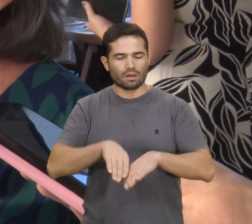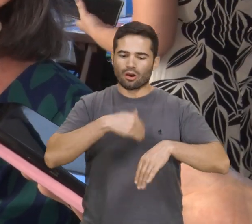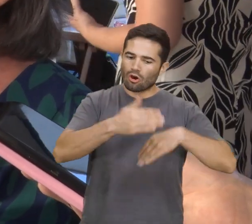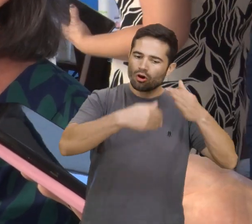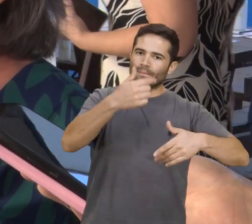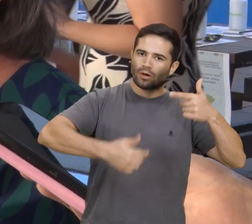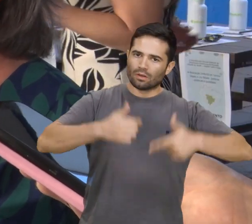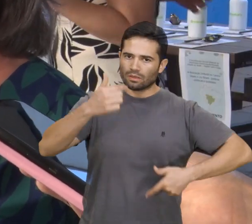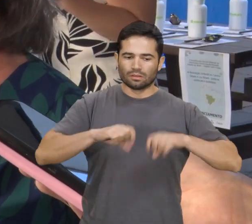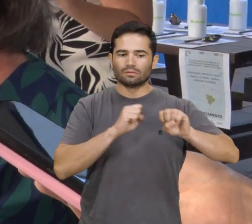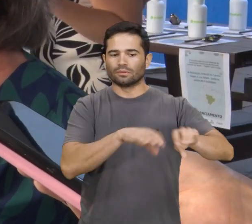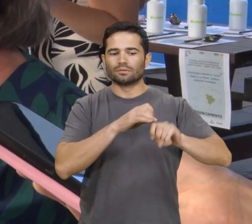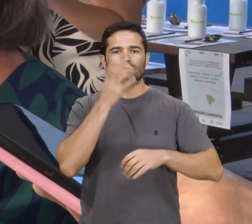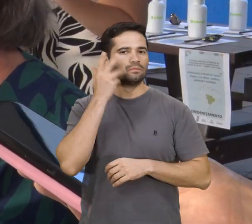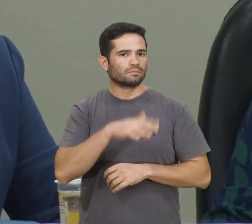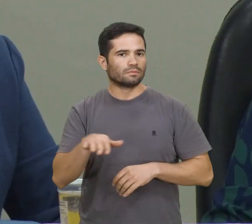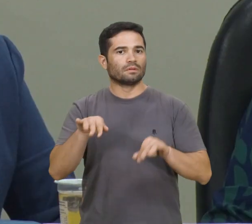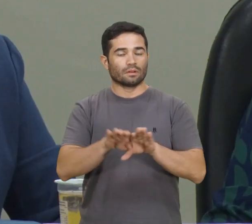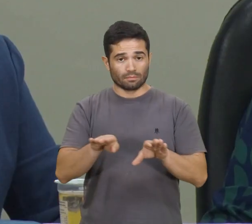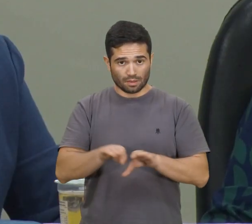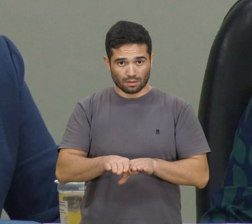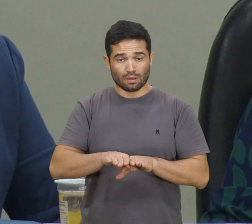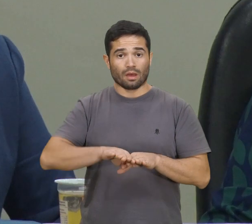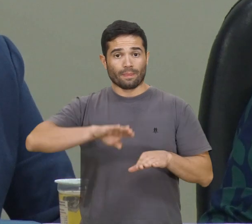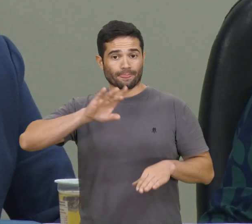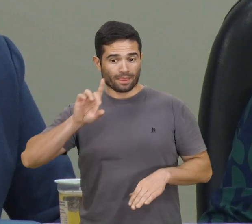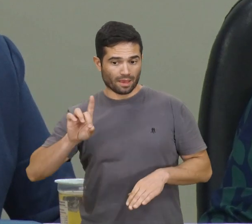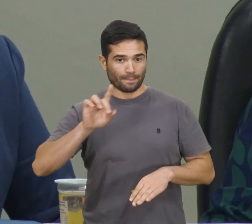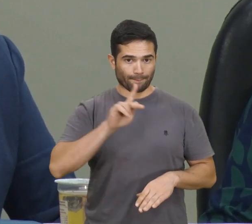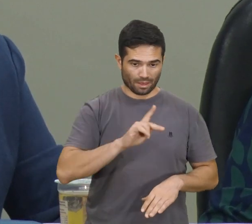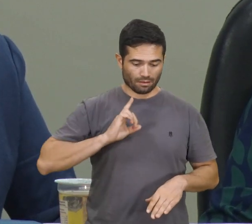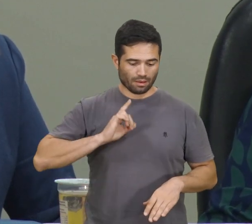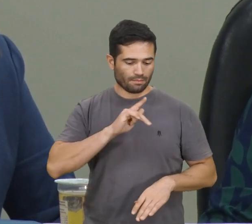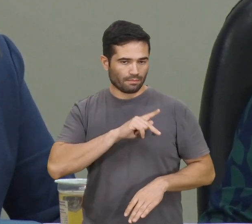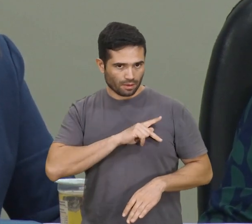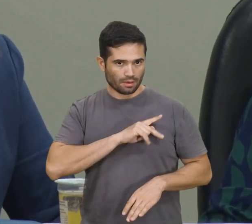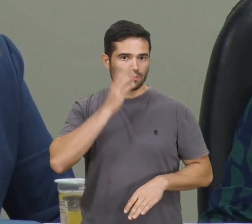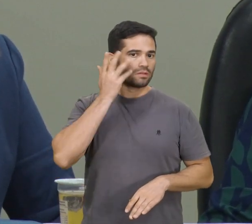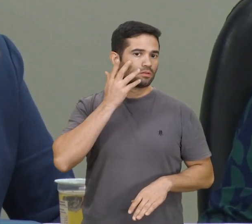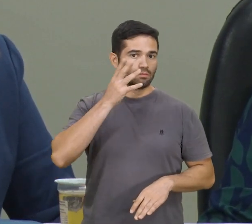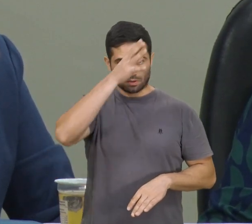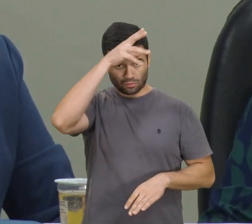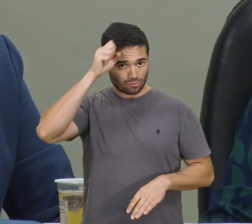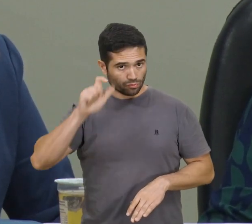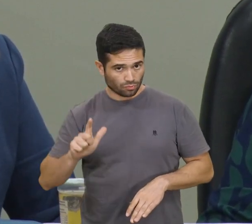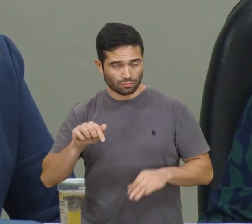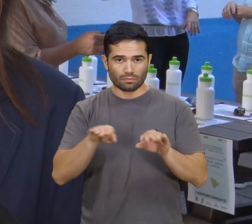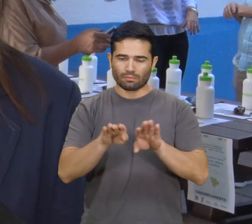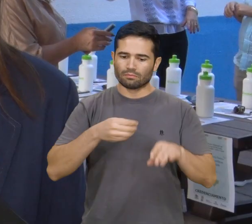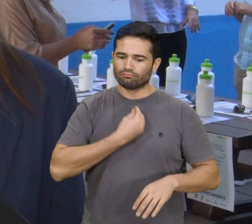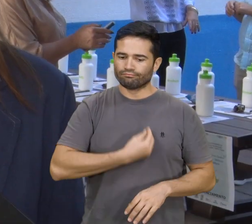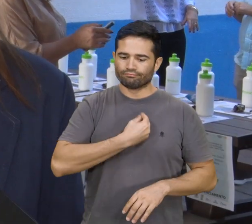para a construção da política de educação infantil. A Defensoria Pública do Estado de Mato Grosso do Sul também marcou presença no